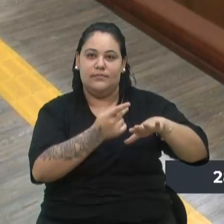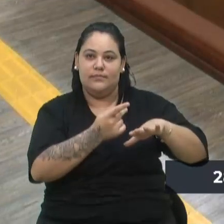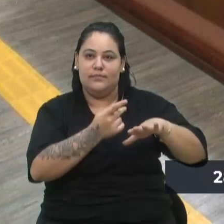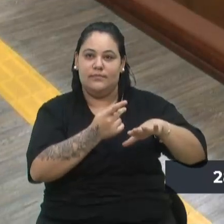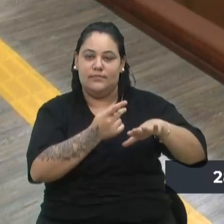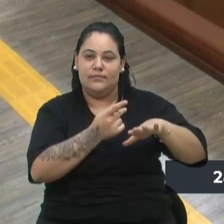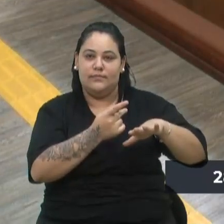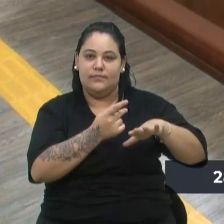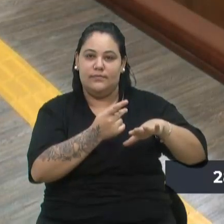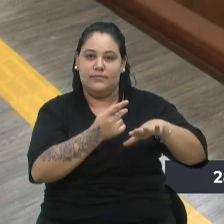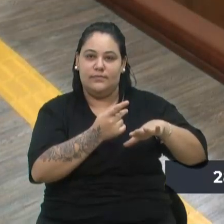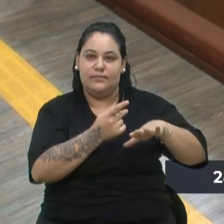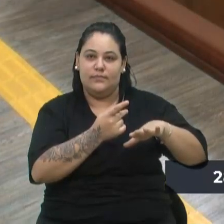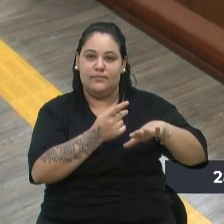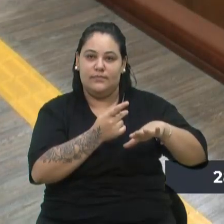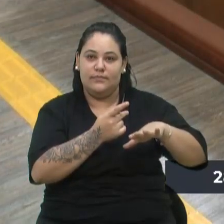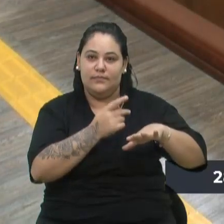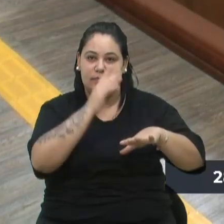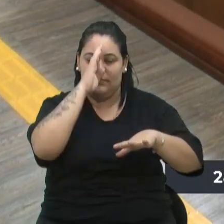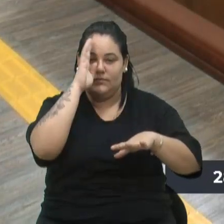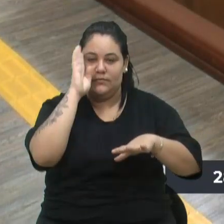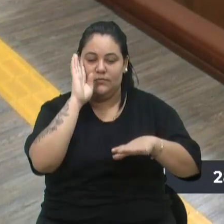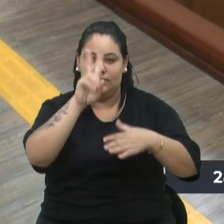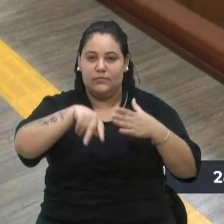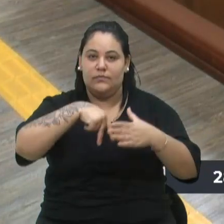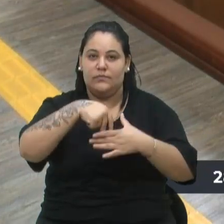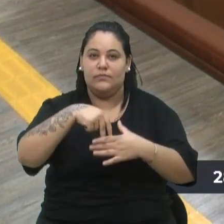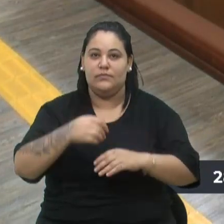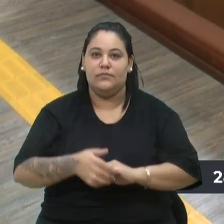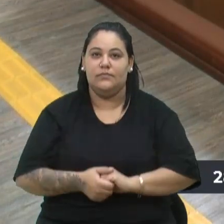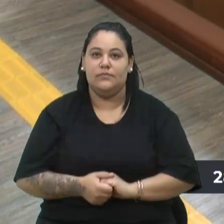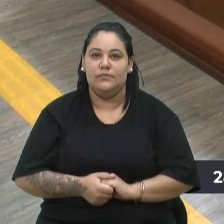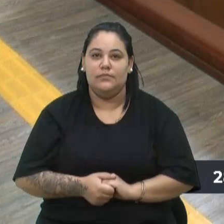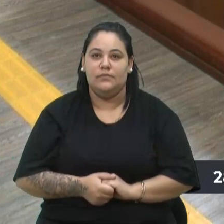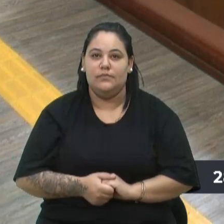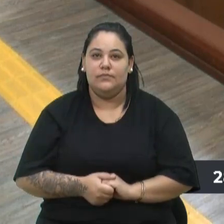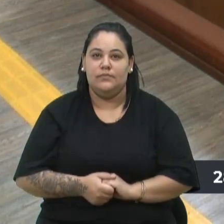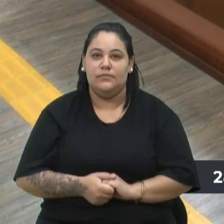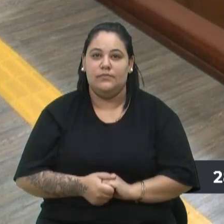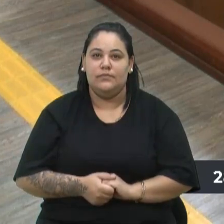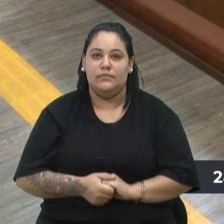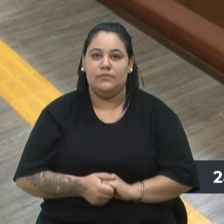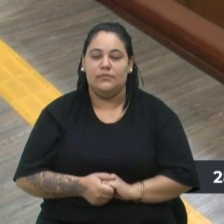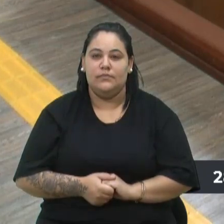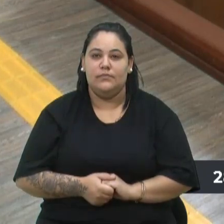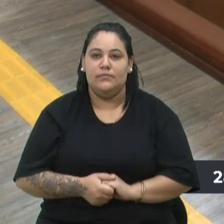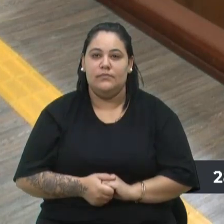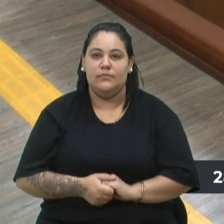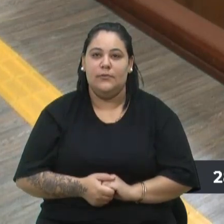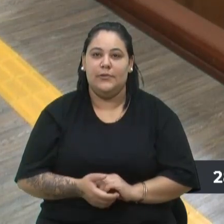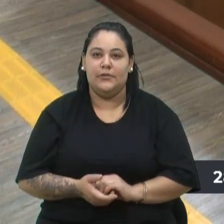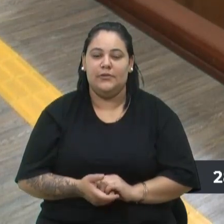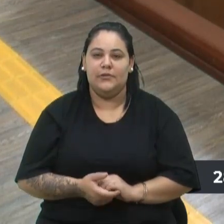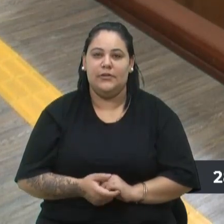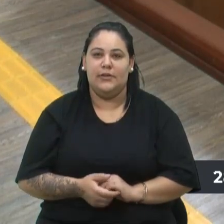Alexandre Bortoluz. Na tribuna. Uma parte, vereador, de imediato, caso